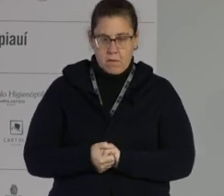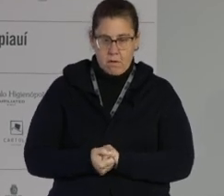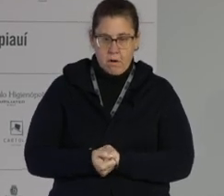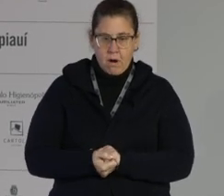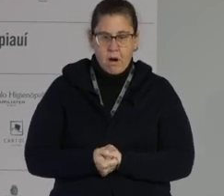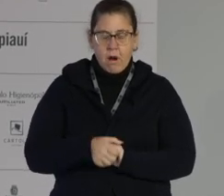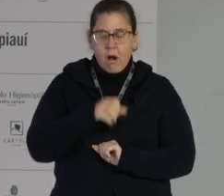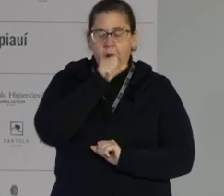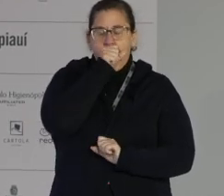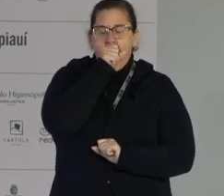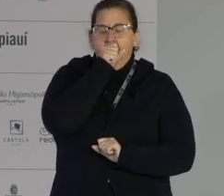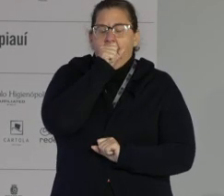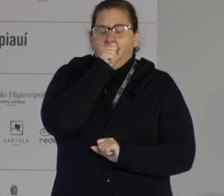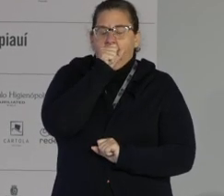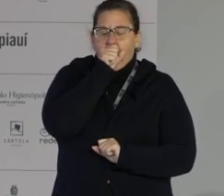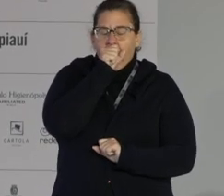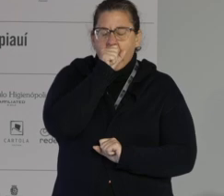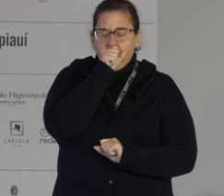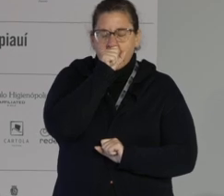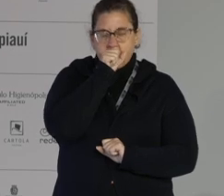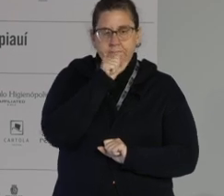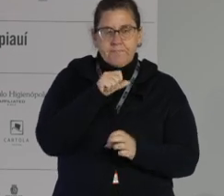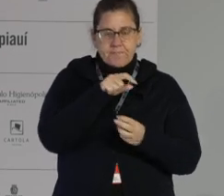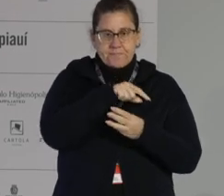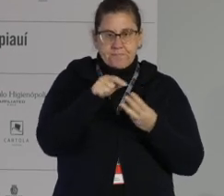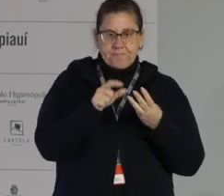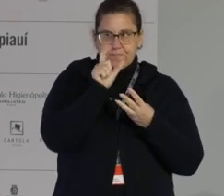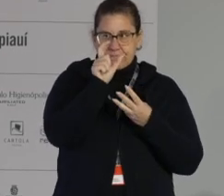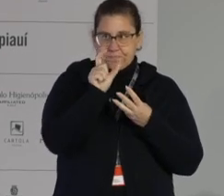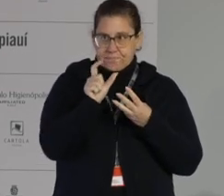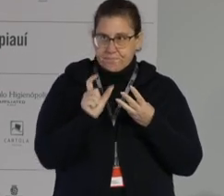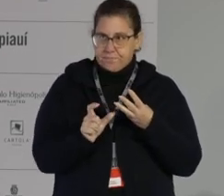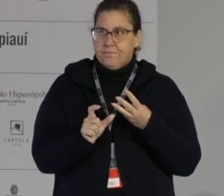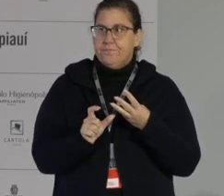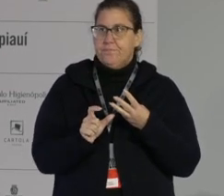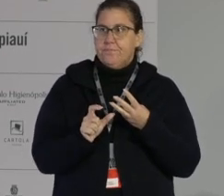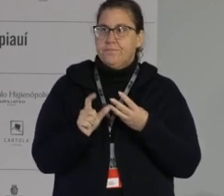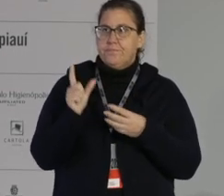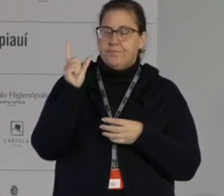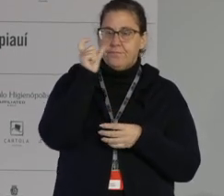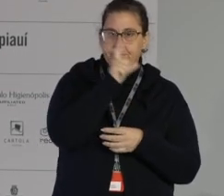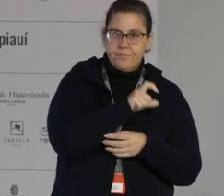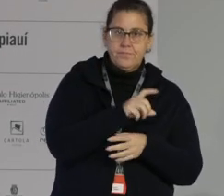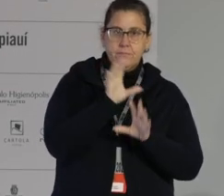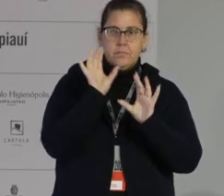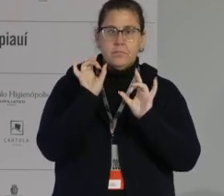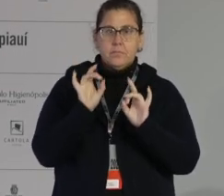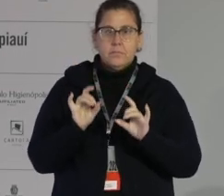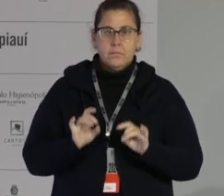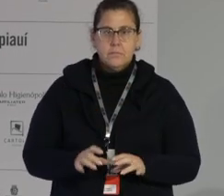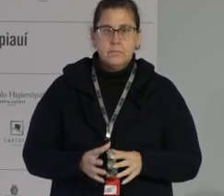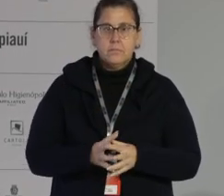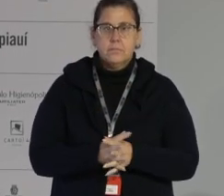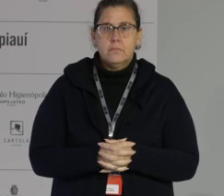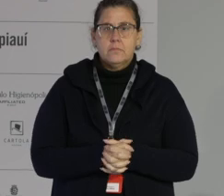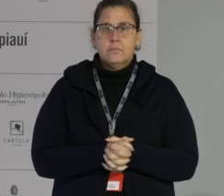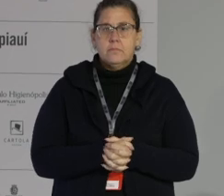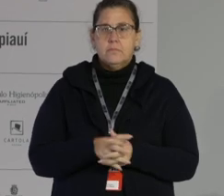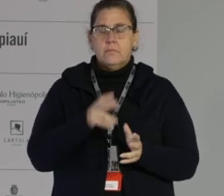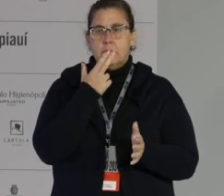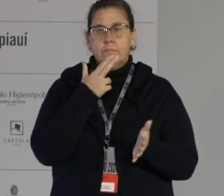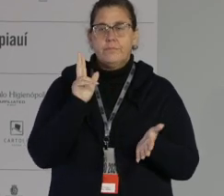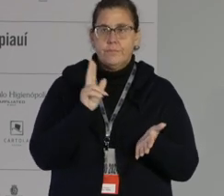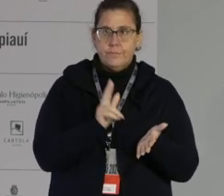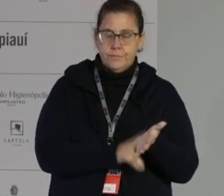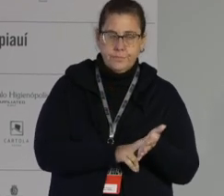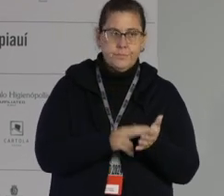os fortins dos... São tipo três palavras muito cabulosas e específicas dessa tipo cartas de navegação que eu